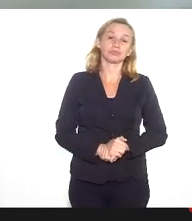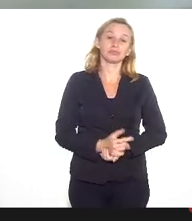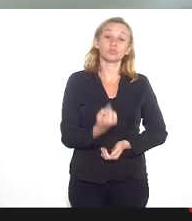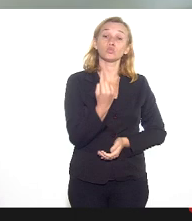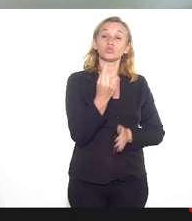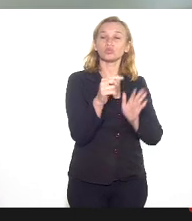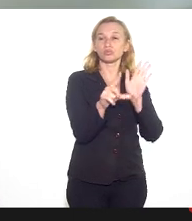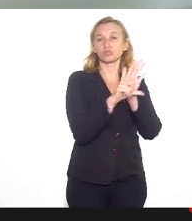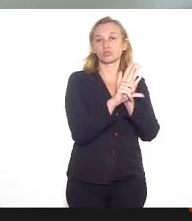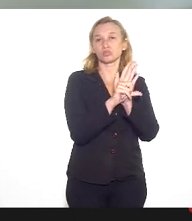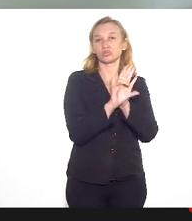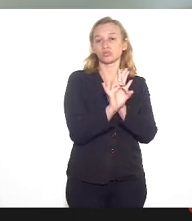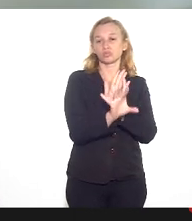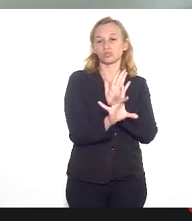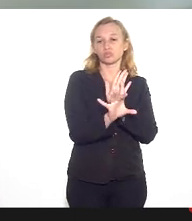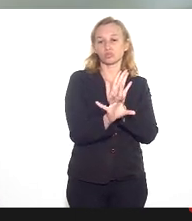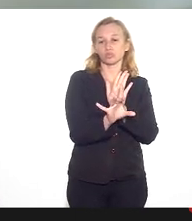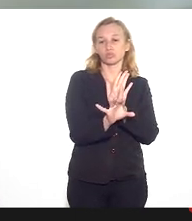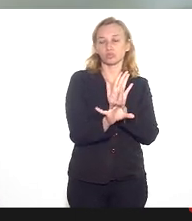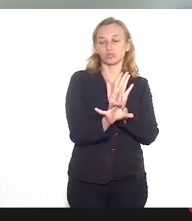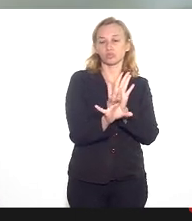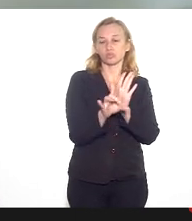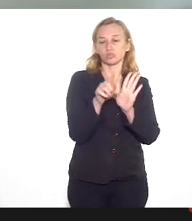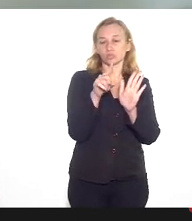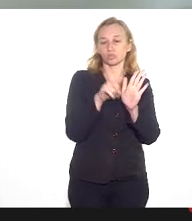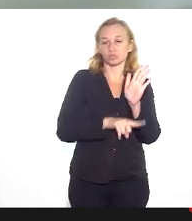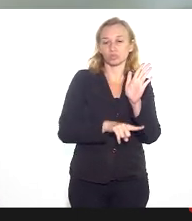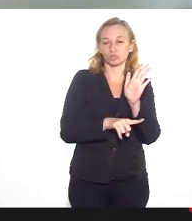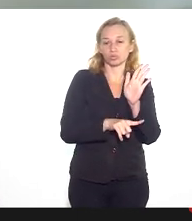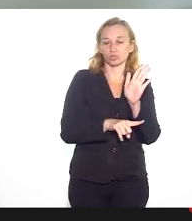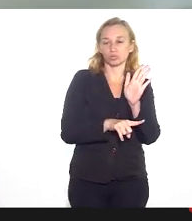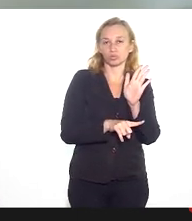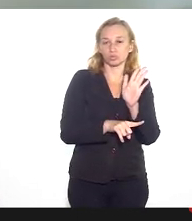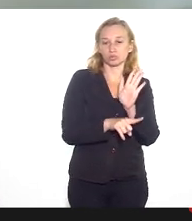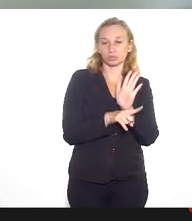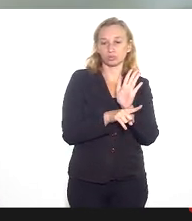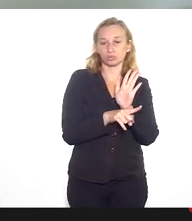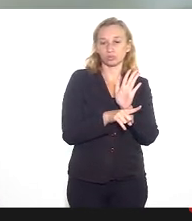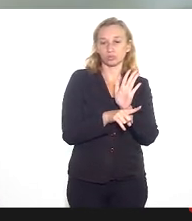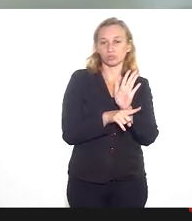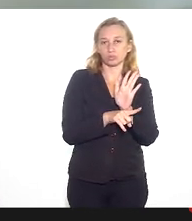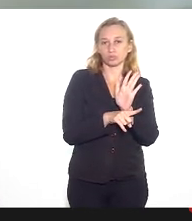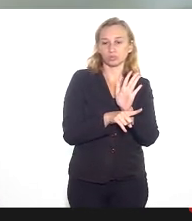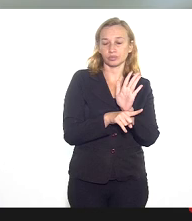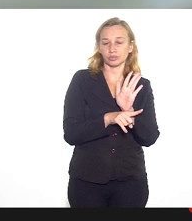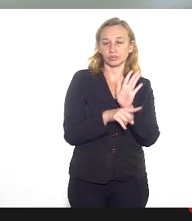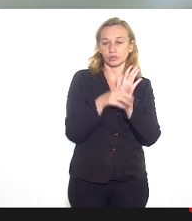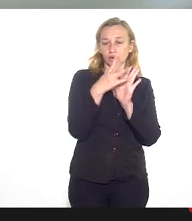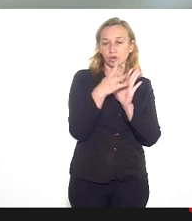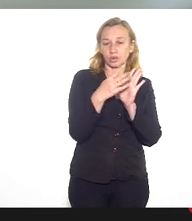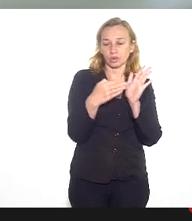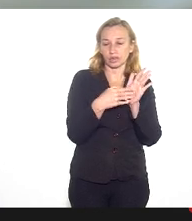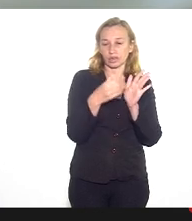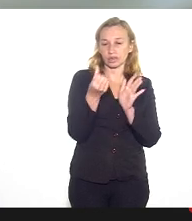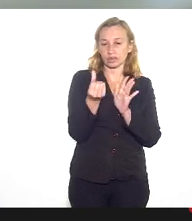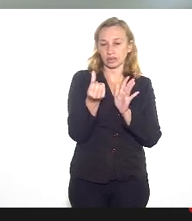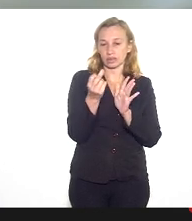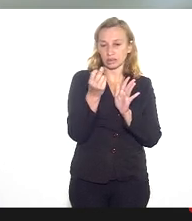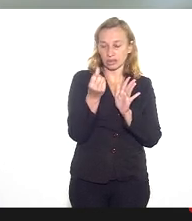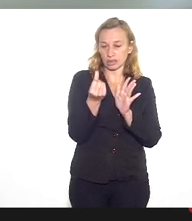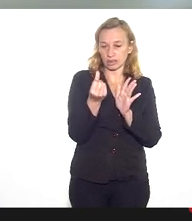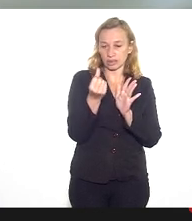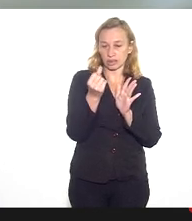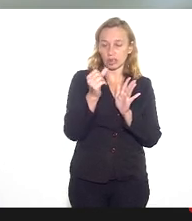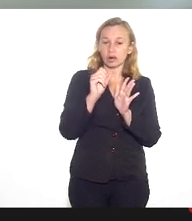só abater algo como 4 a 6 bilhões de reais, dependendo